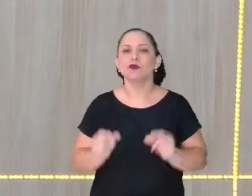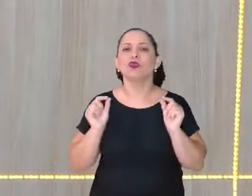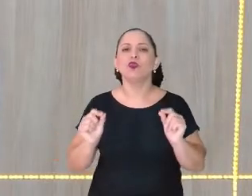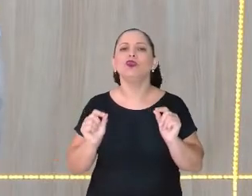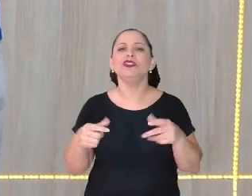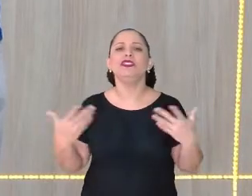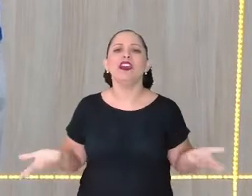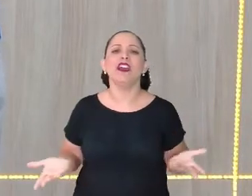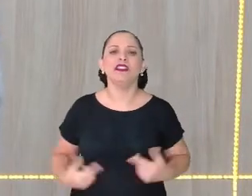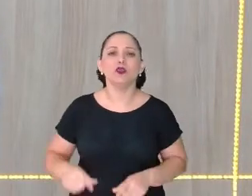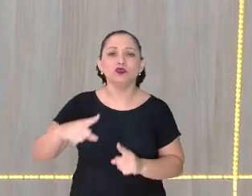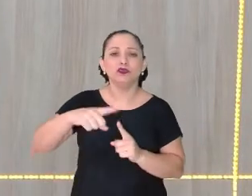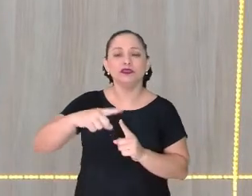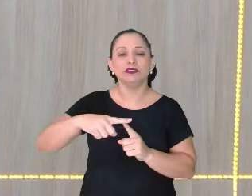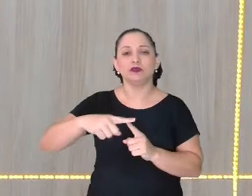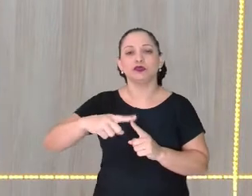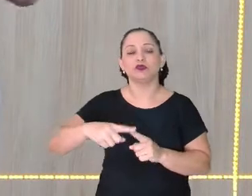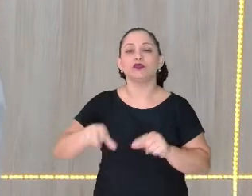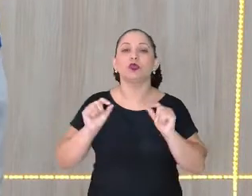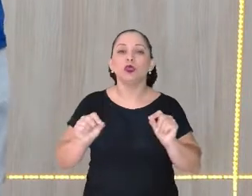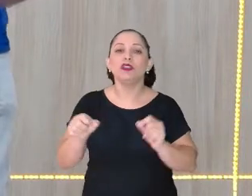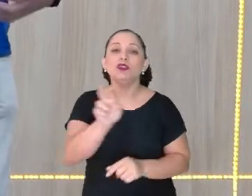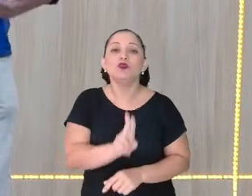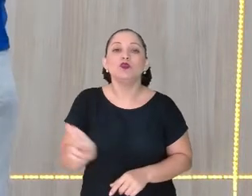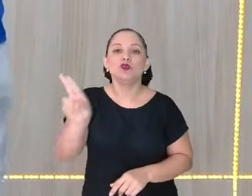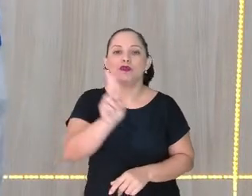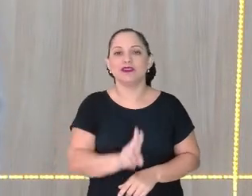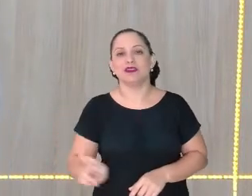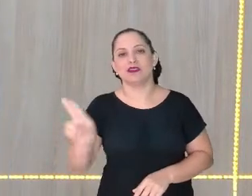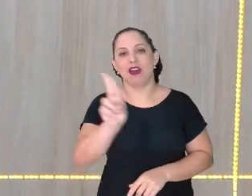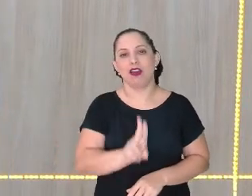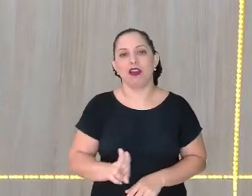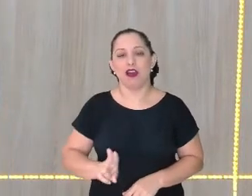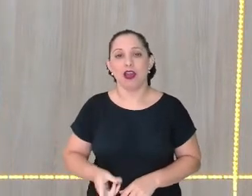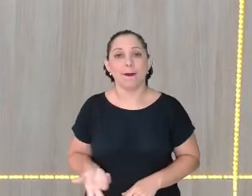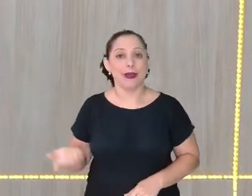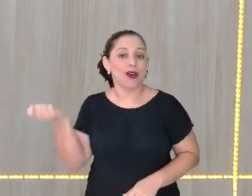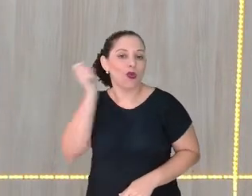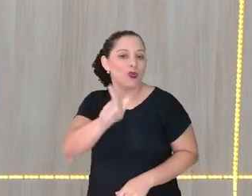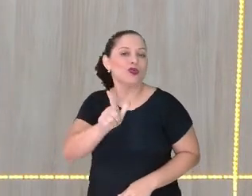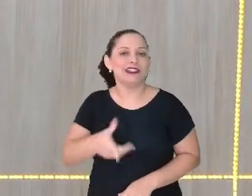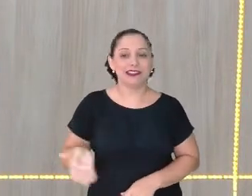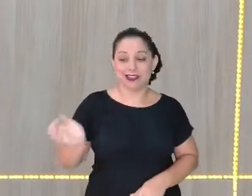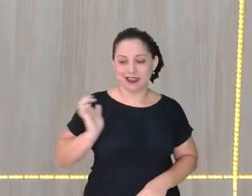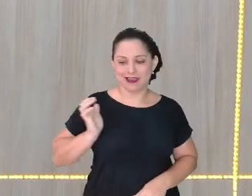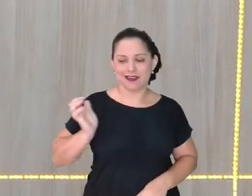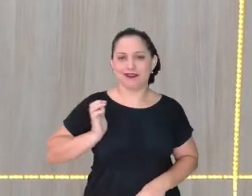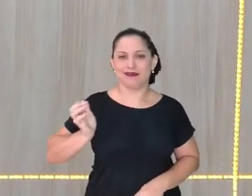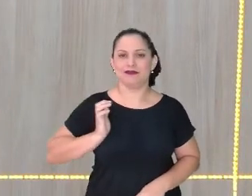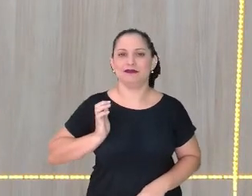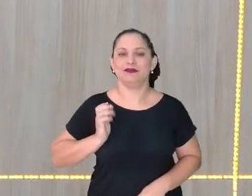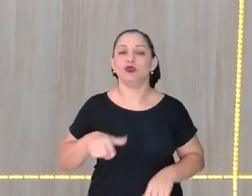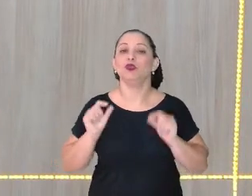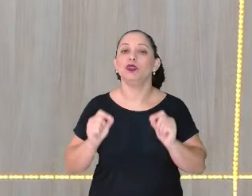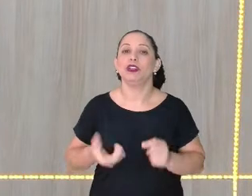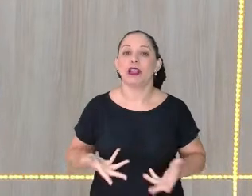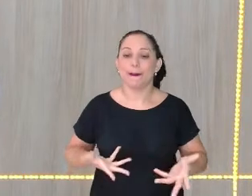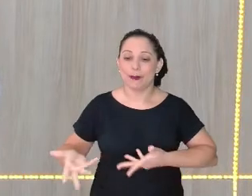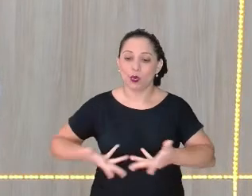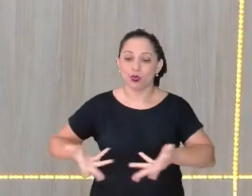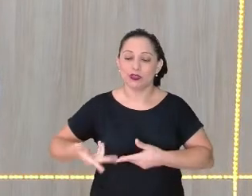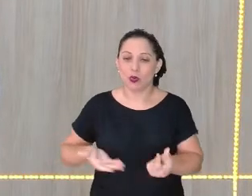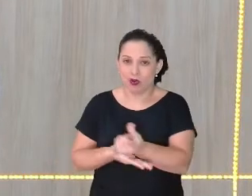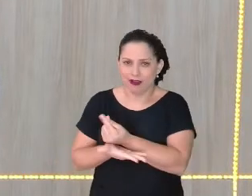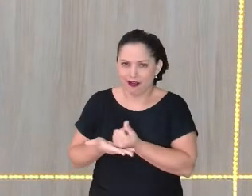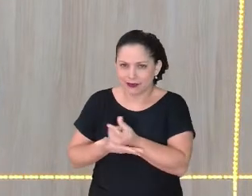os instrumentos, são o que é que você utiliza para produzir a riqueza. Sim. Então, no modo de produção